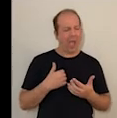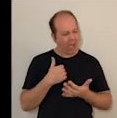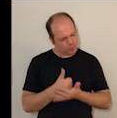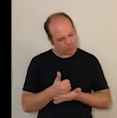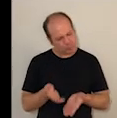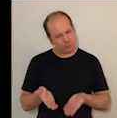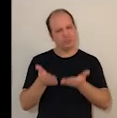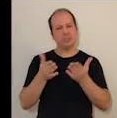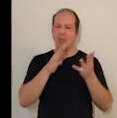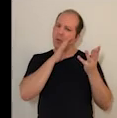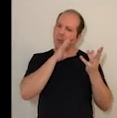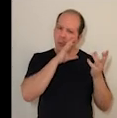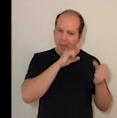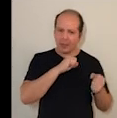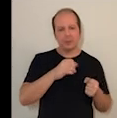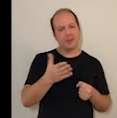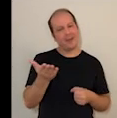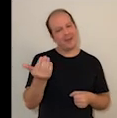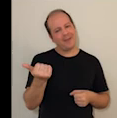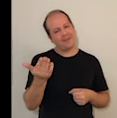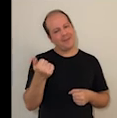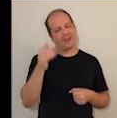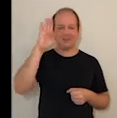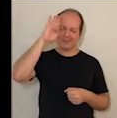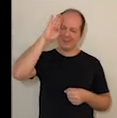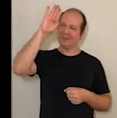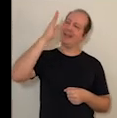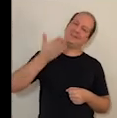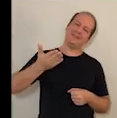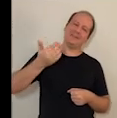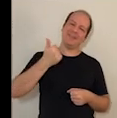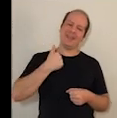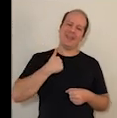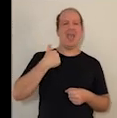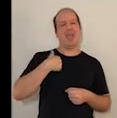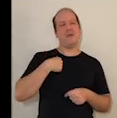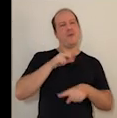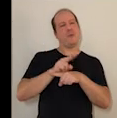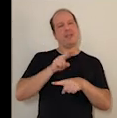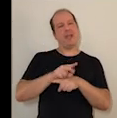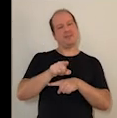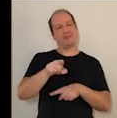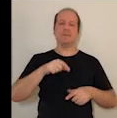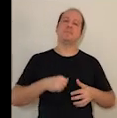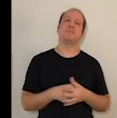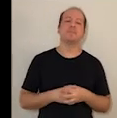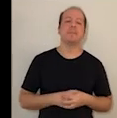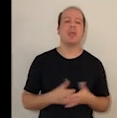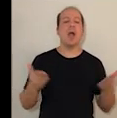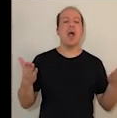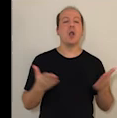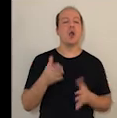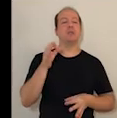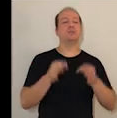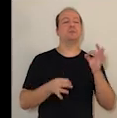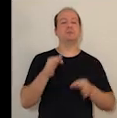pescoço. Mas eu tô muito cansado. Canina, ajude-o. Leve-o para o quarto de hóspedes. Venha, soldado